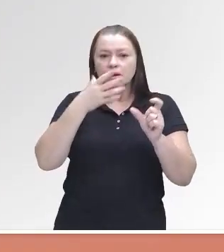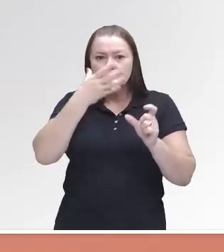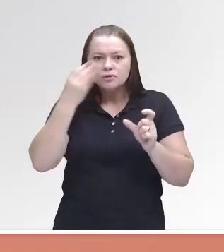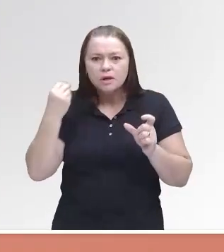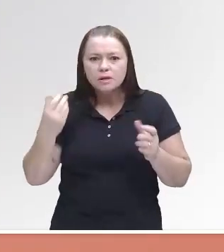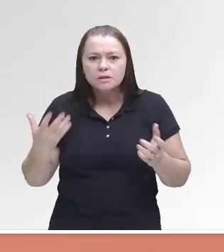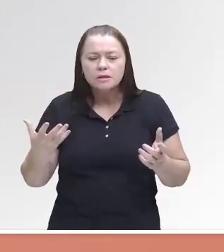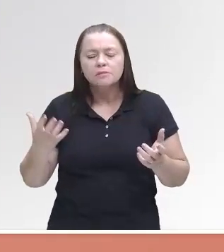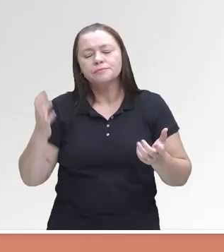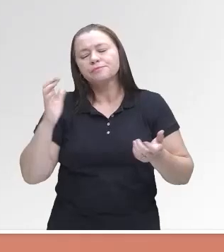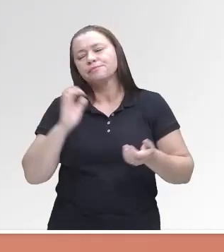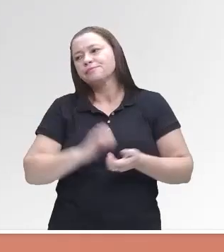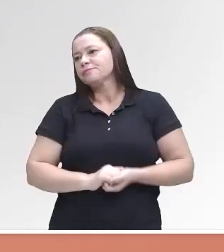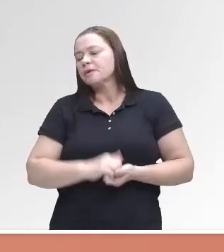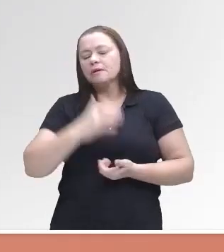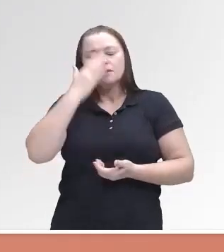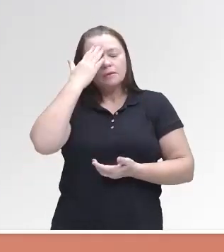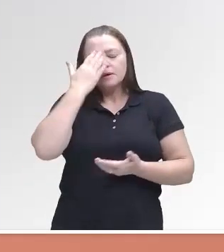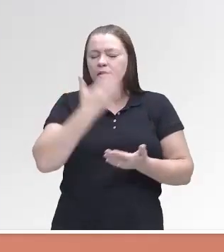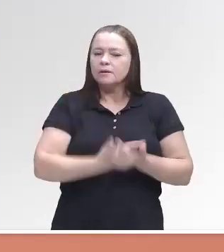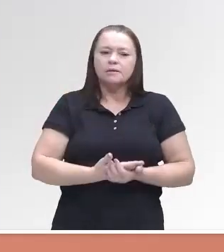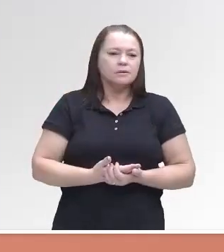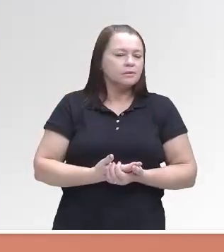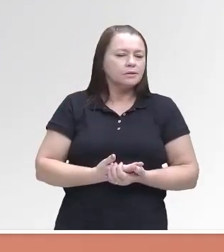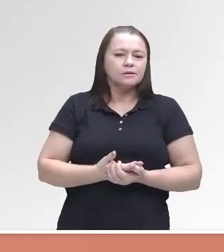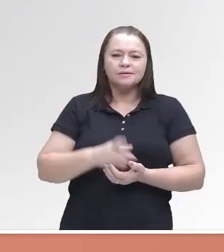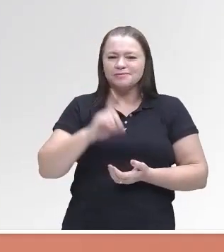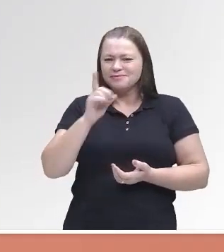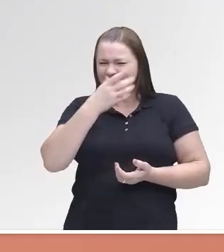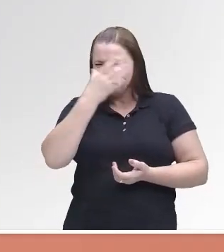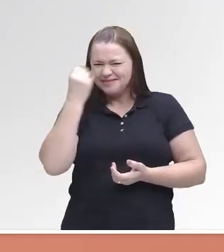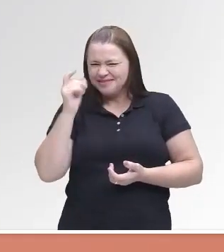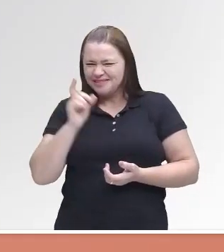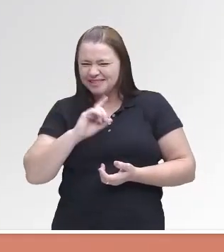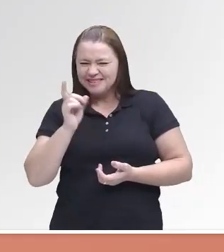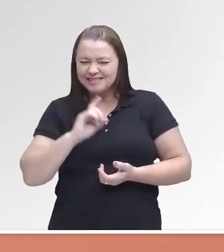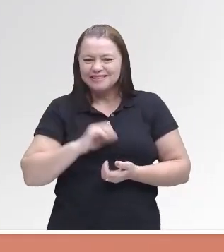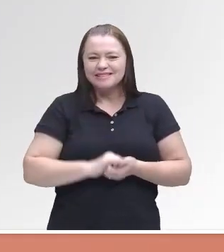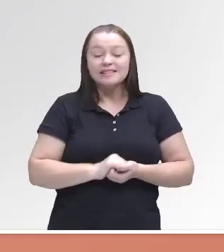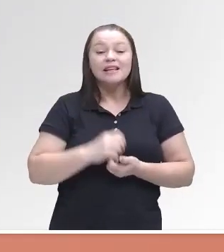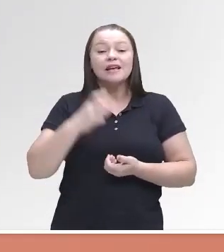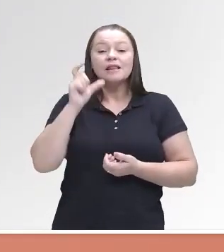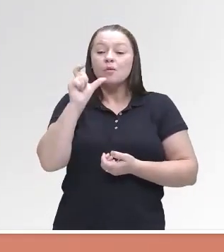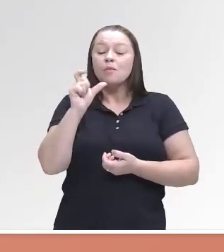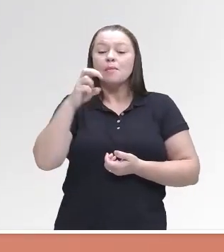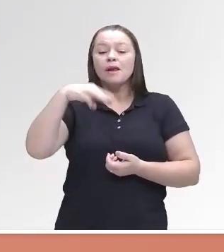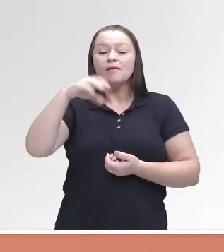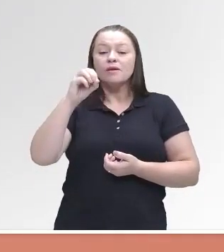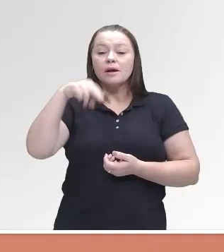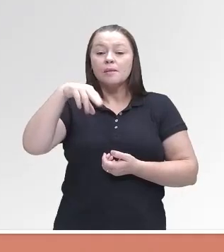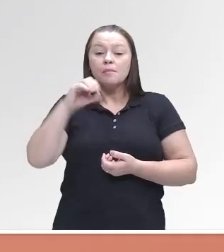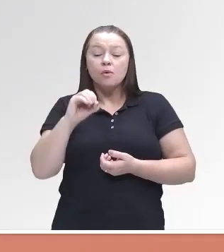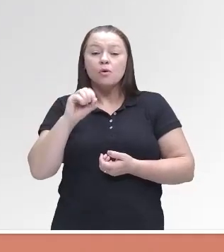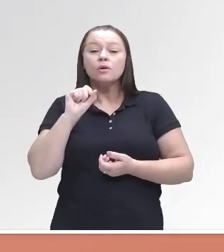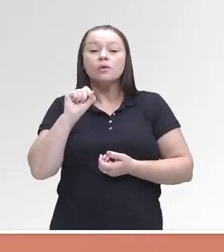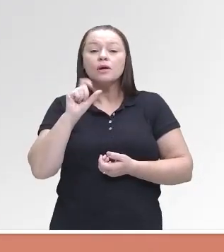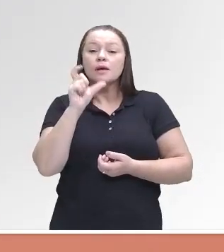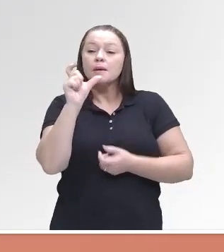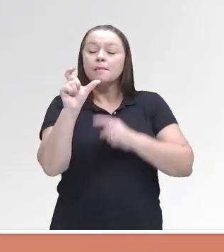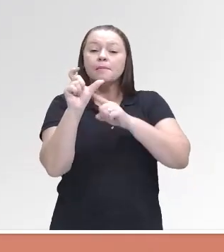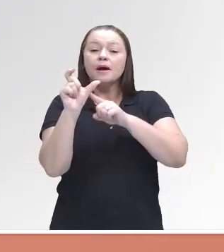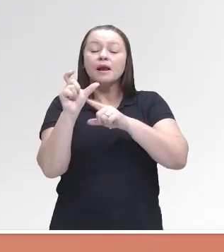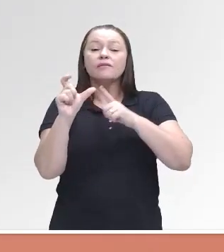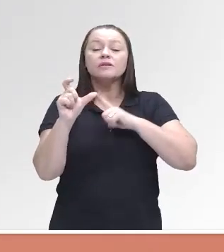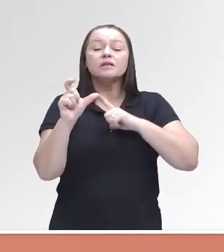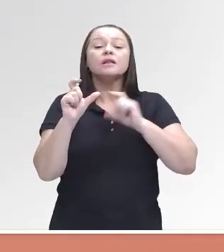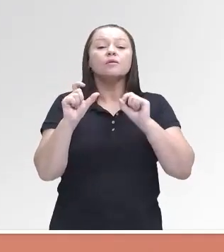Esqueceram? Não acredito. Não esqueceram nada. Uma palavra monossílaba são palavras que possuem somente